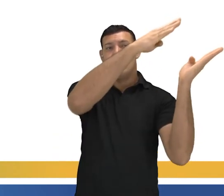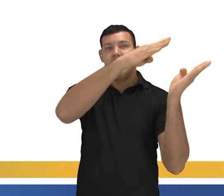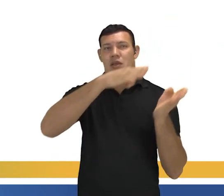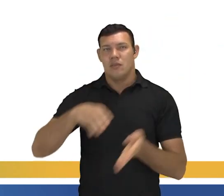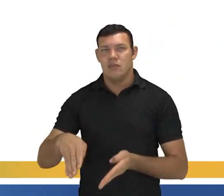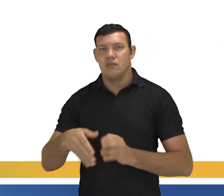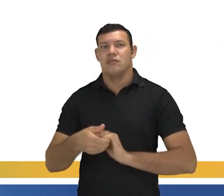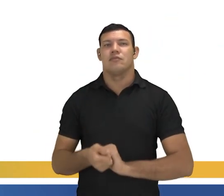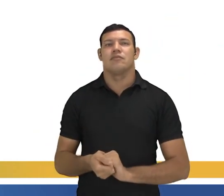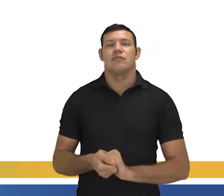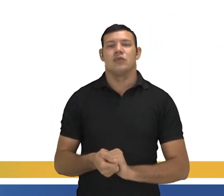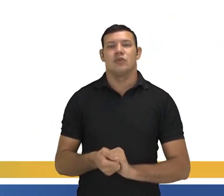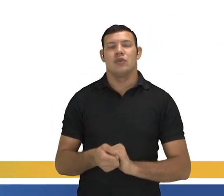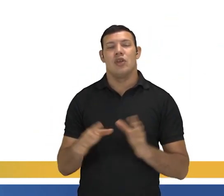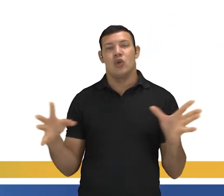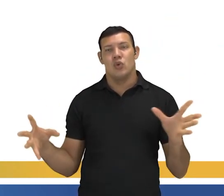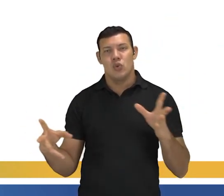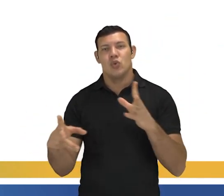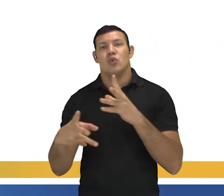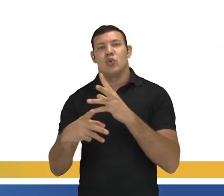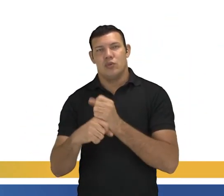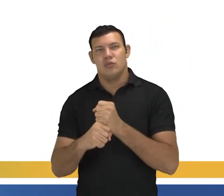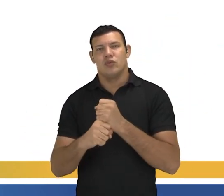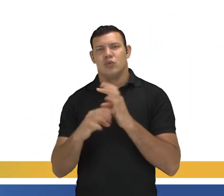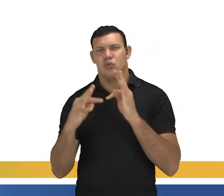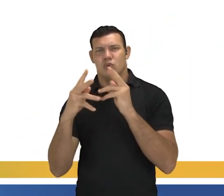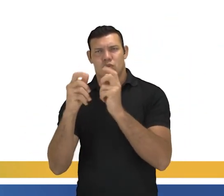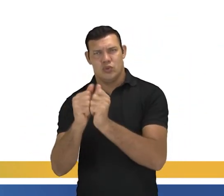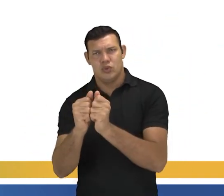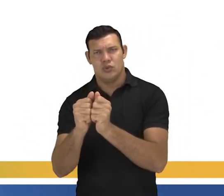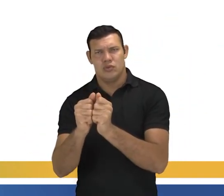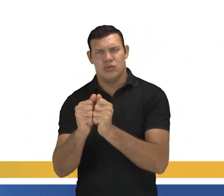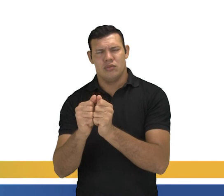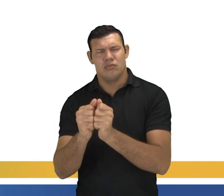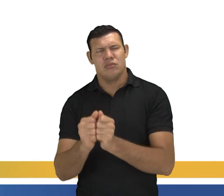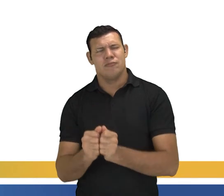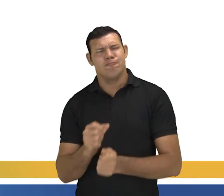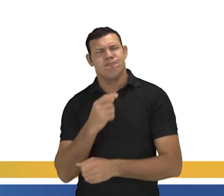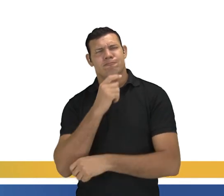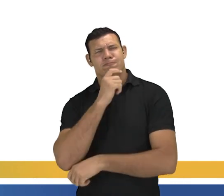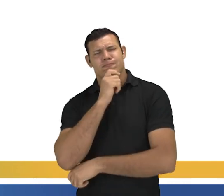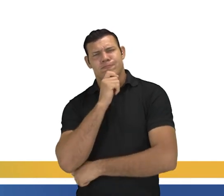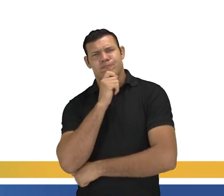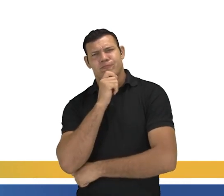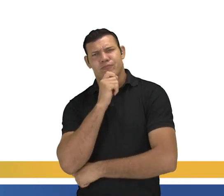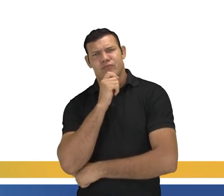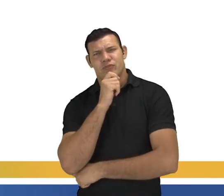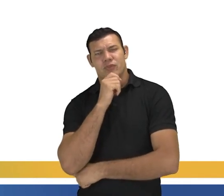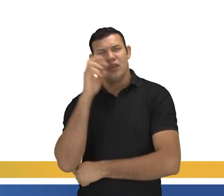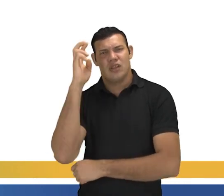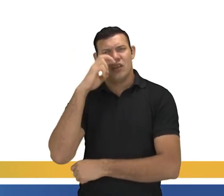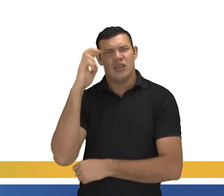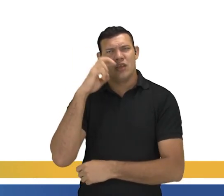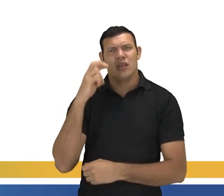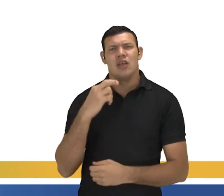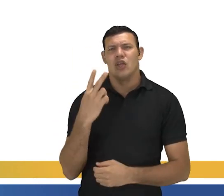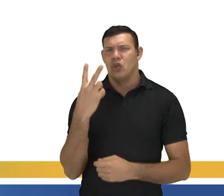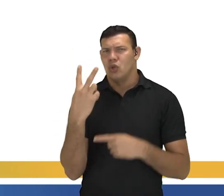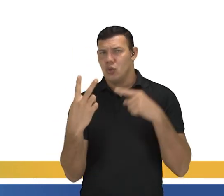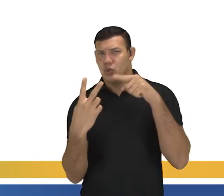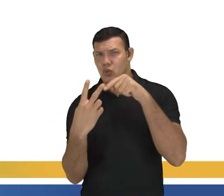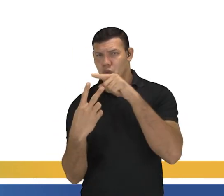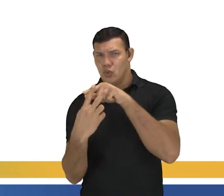todas as resistências componentes pela soma deles. Opa, nós não vimos na observação que não eram apenas